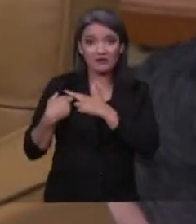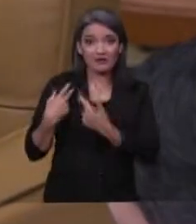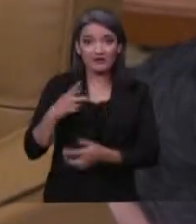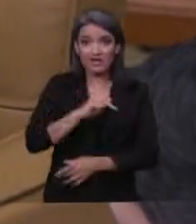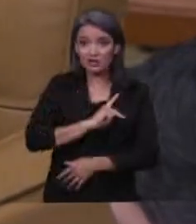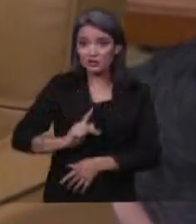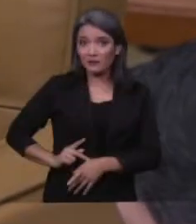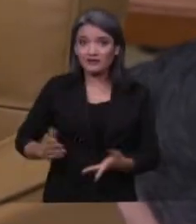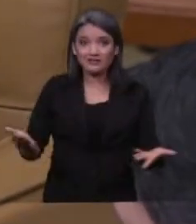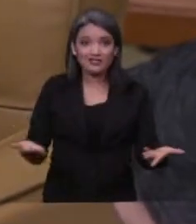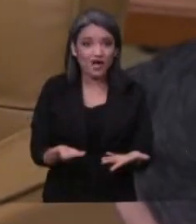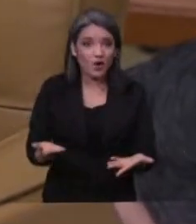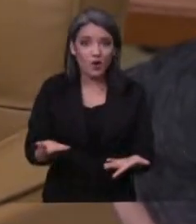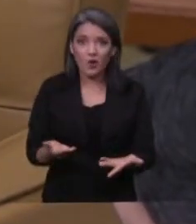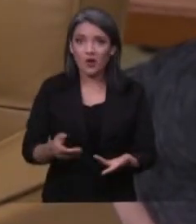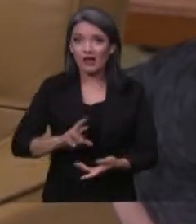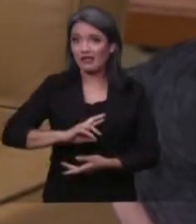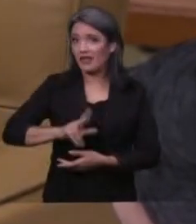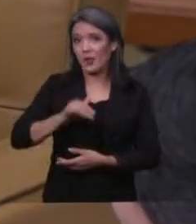infelizmente.